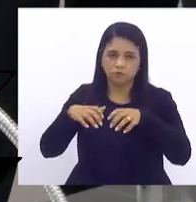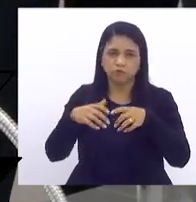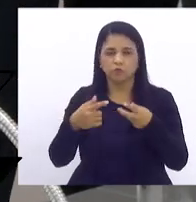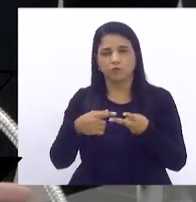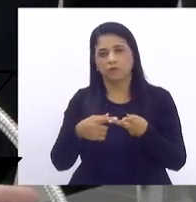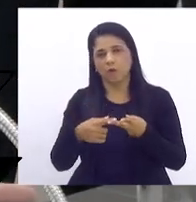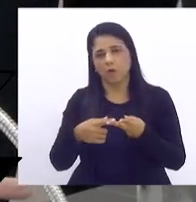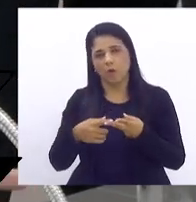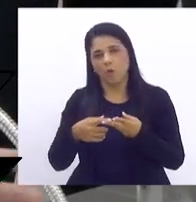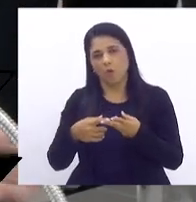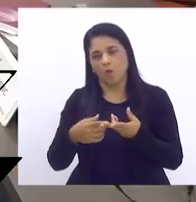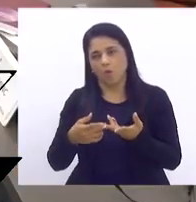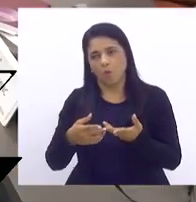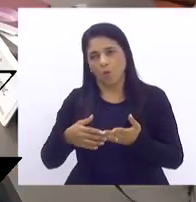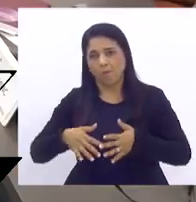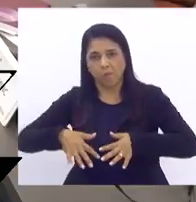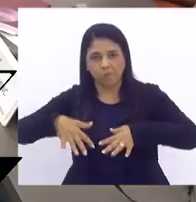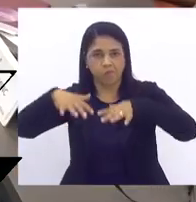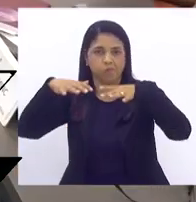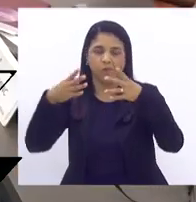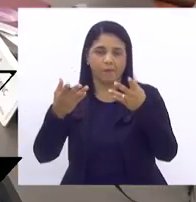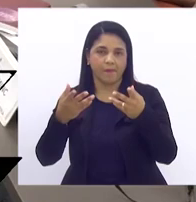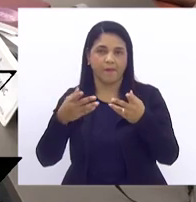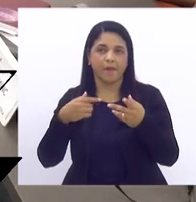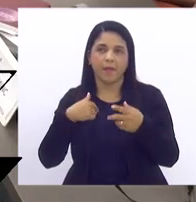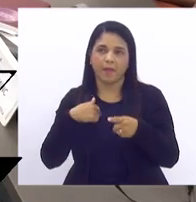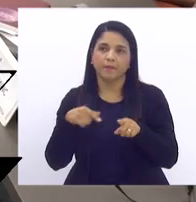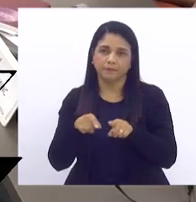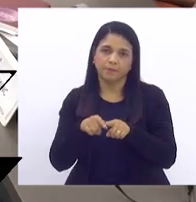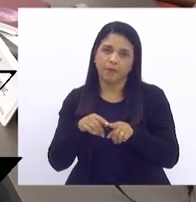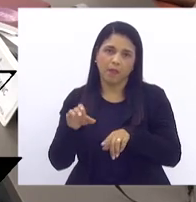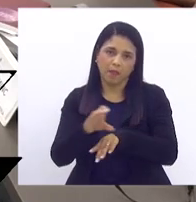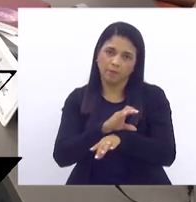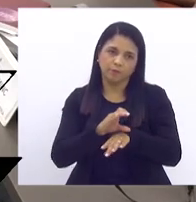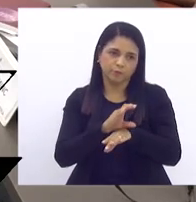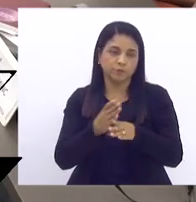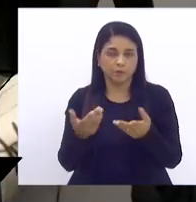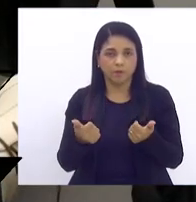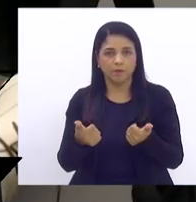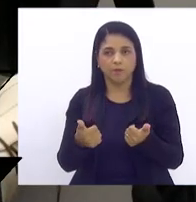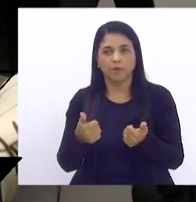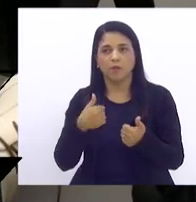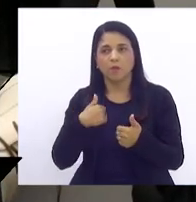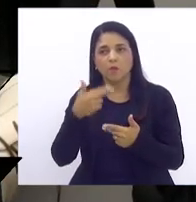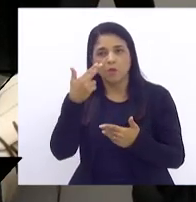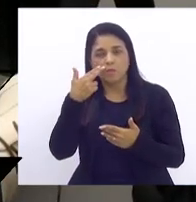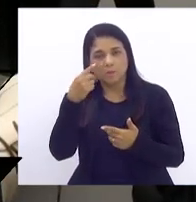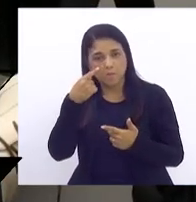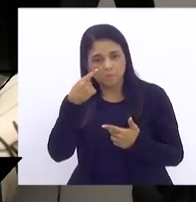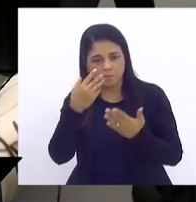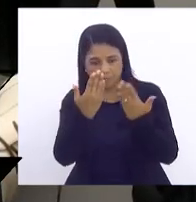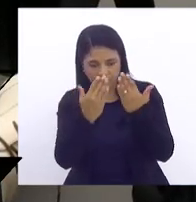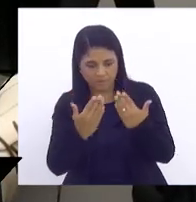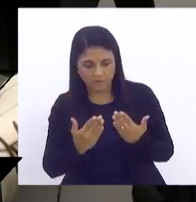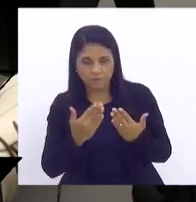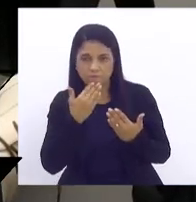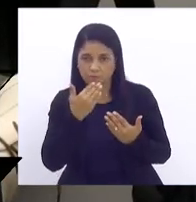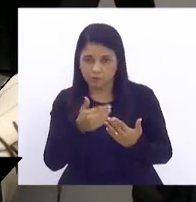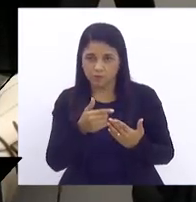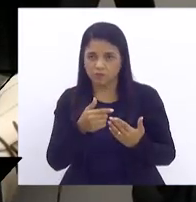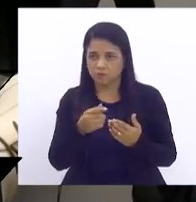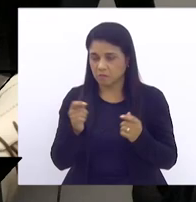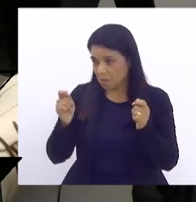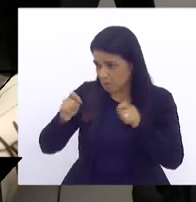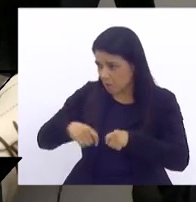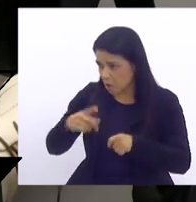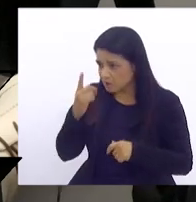que está, eu estou nessa fila, considero inconstitucional. Eu gostaria de pedir vista para tentar construir, havendo esse impasse. Pode ser, deputado